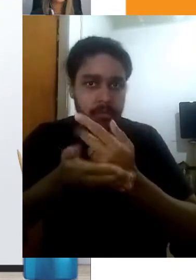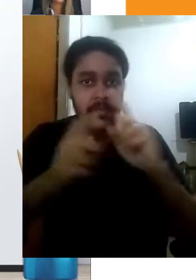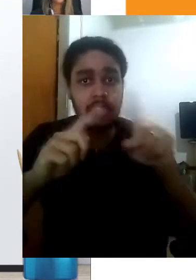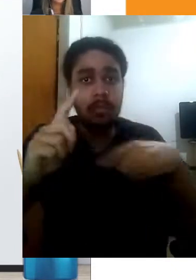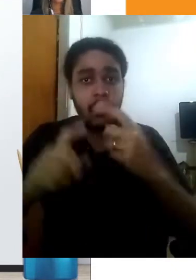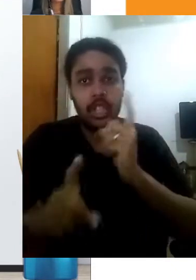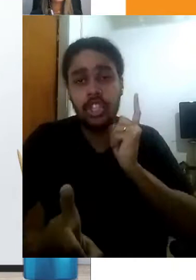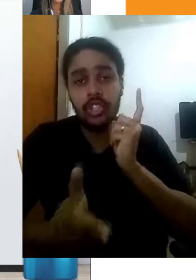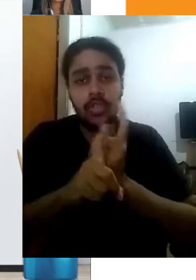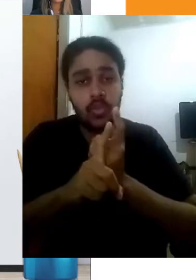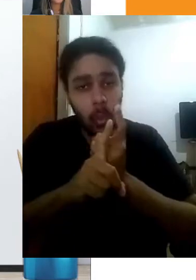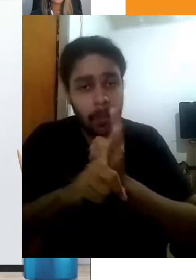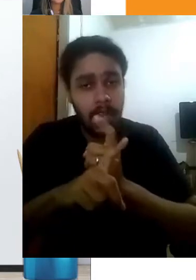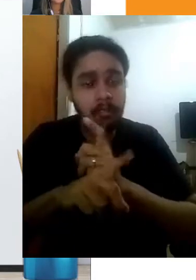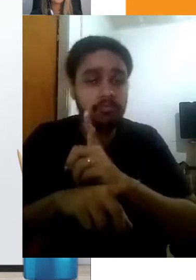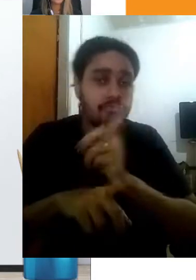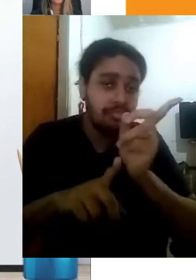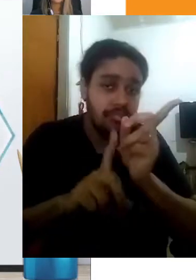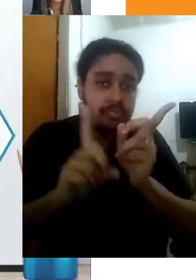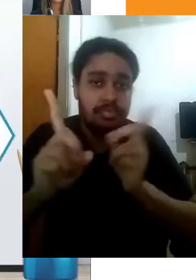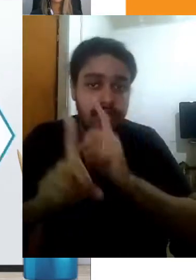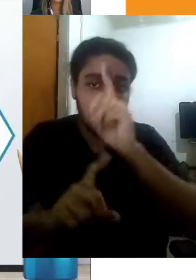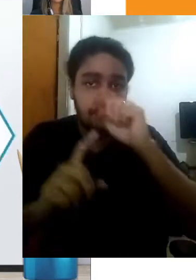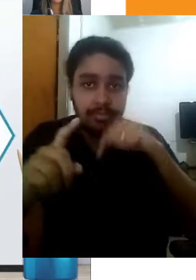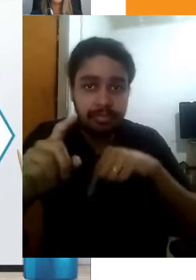Depois, descubra a direção e sentido da aceleração.